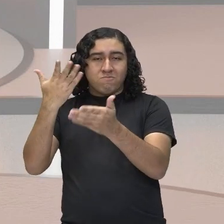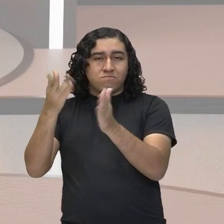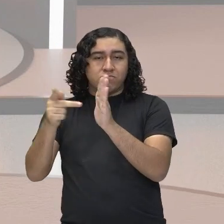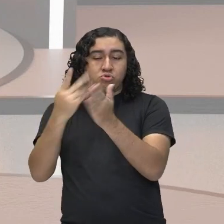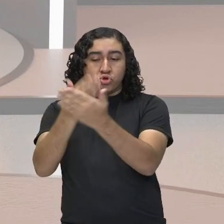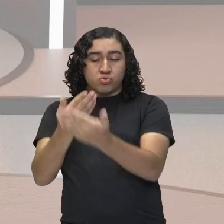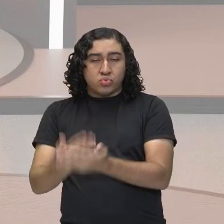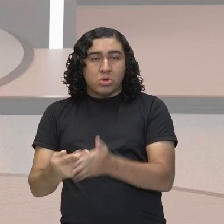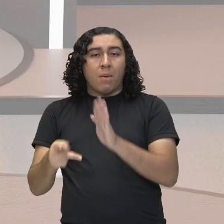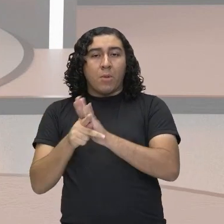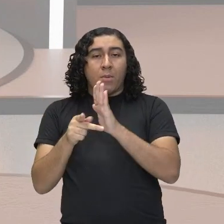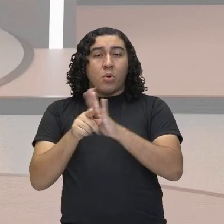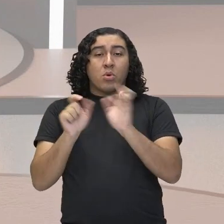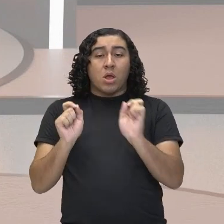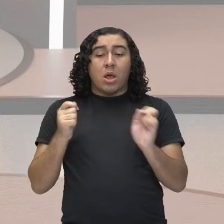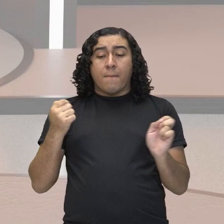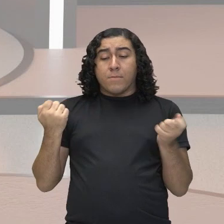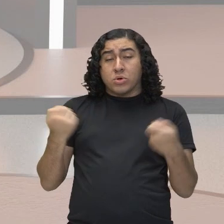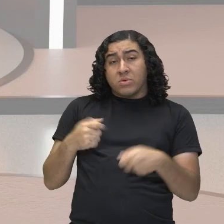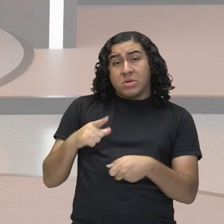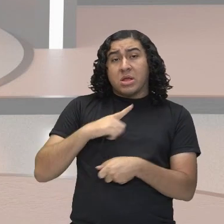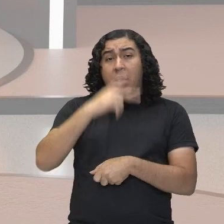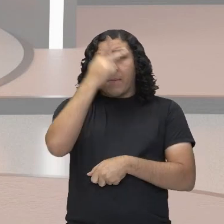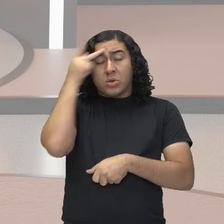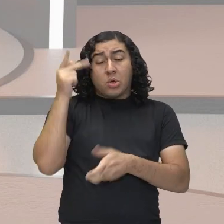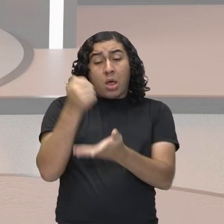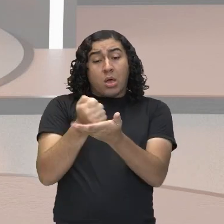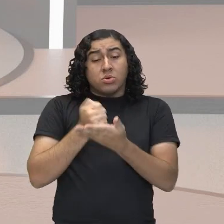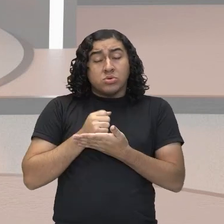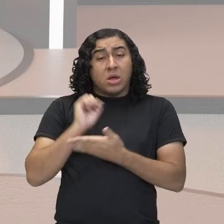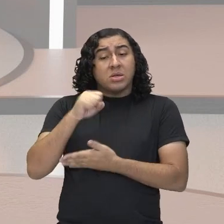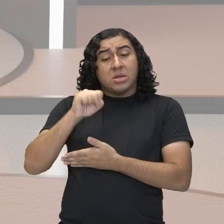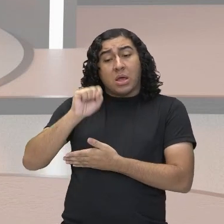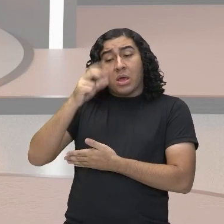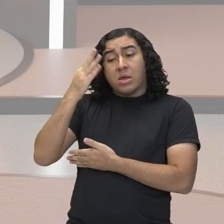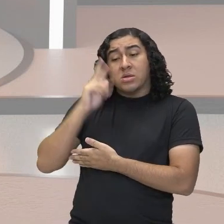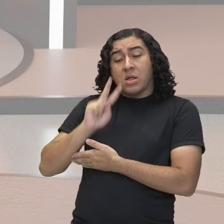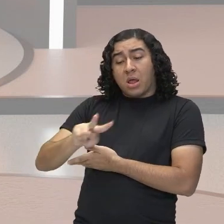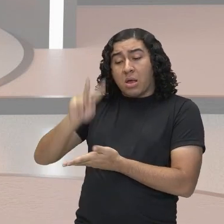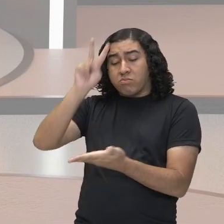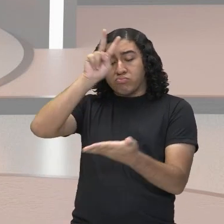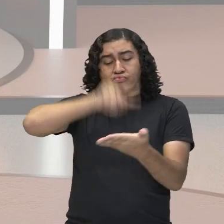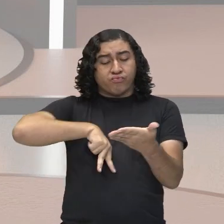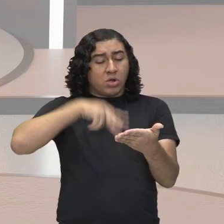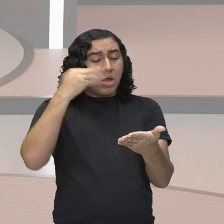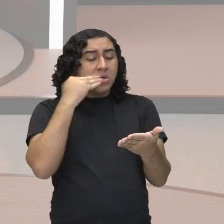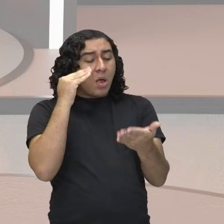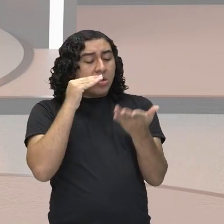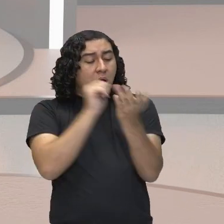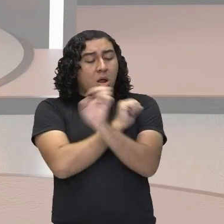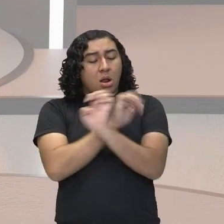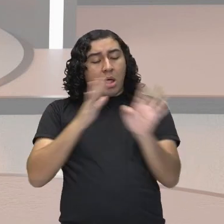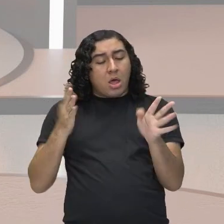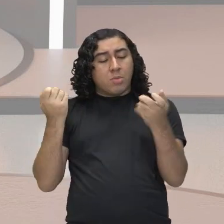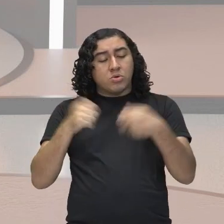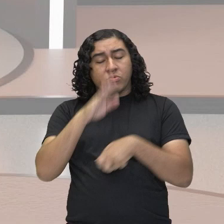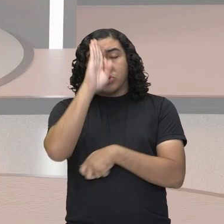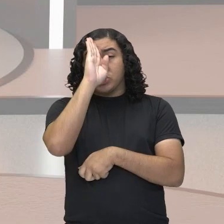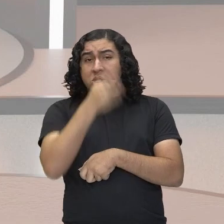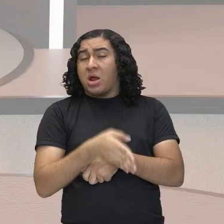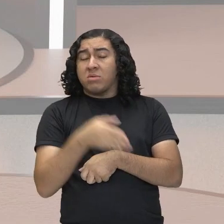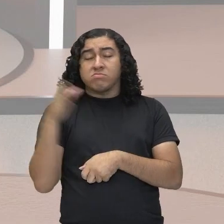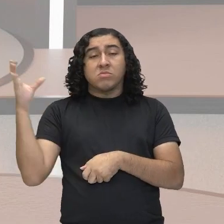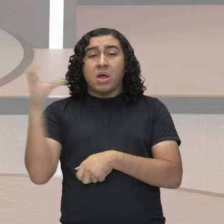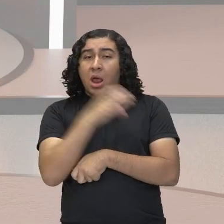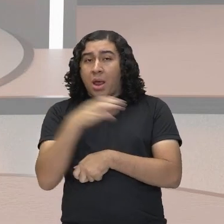autoajuda, assim, sem muito mimimi, né? Ele vai lá e, de uma maneira assim, nua e